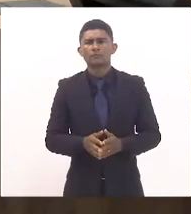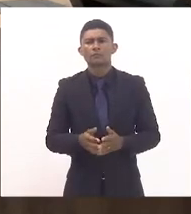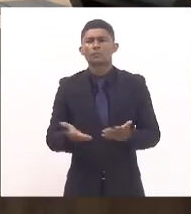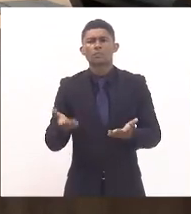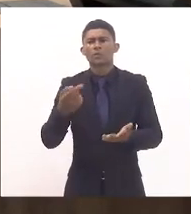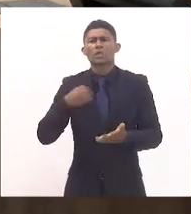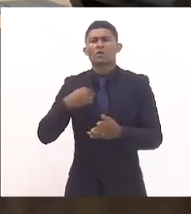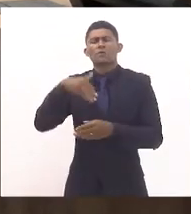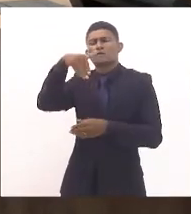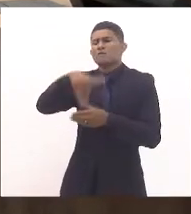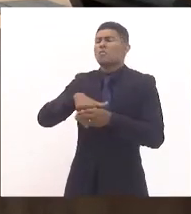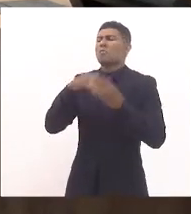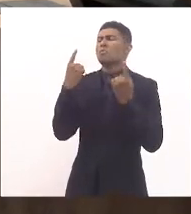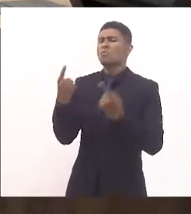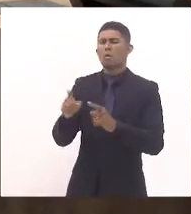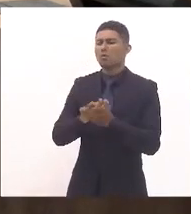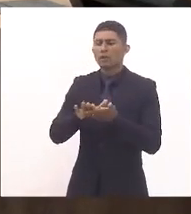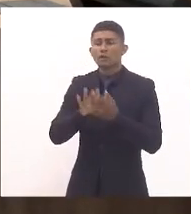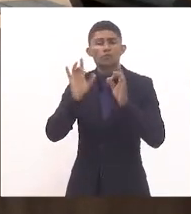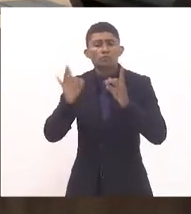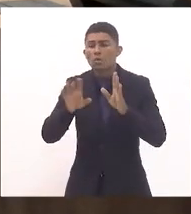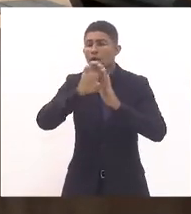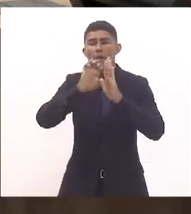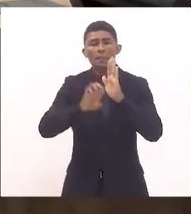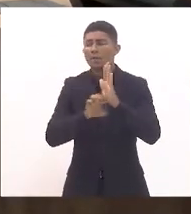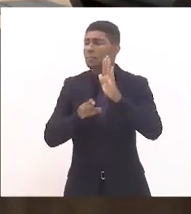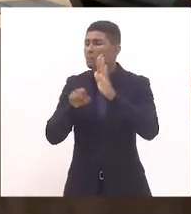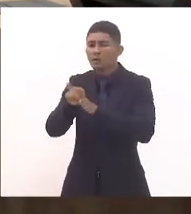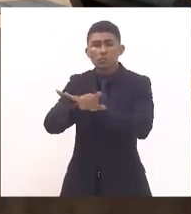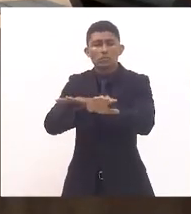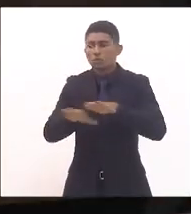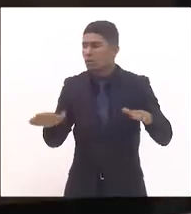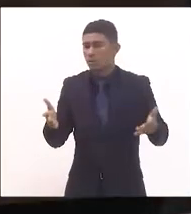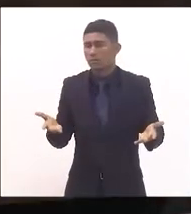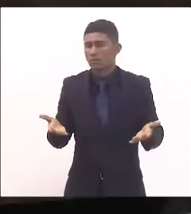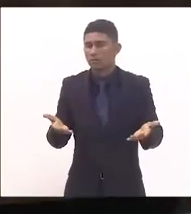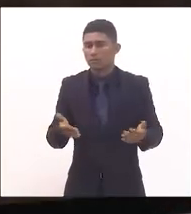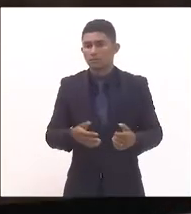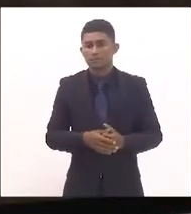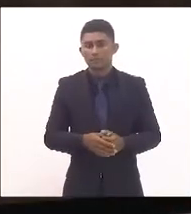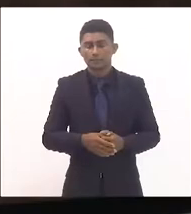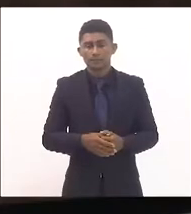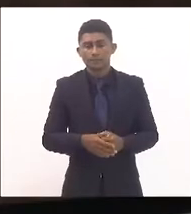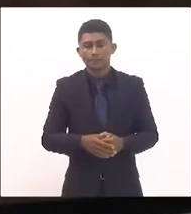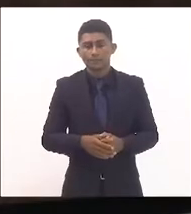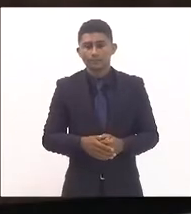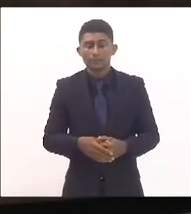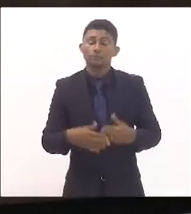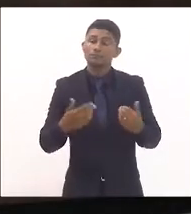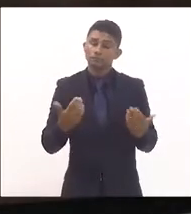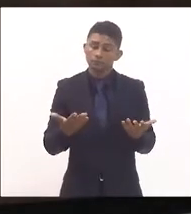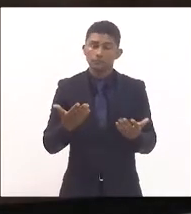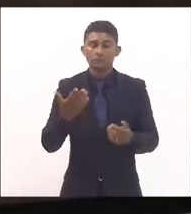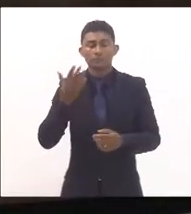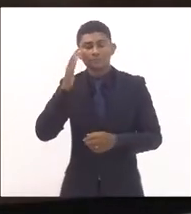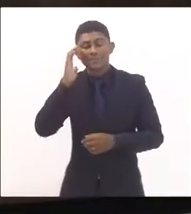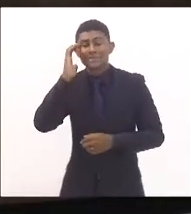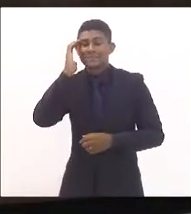apresentando voto divergente, mas estou perguntando só as emendas que o senhor fez, mais nada. Foi isso. Agora,